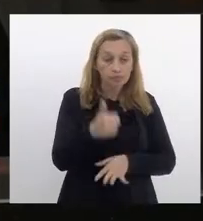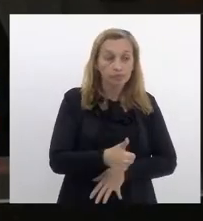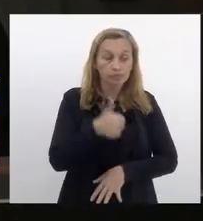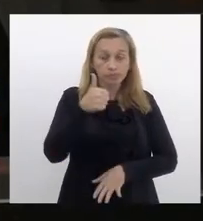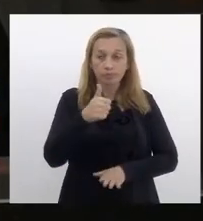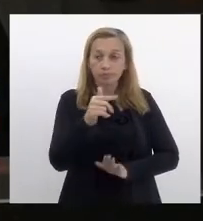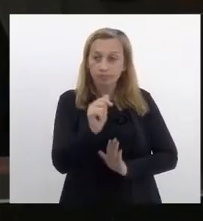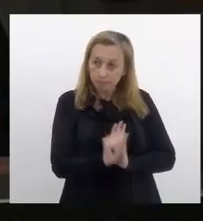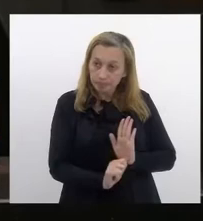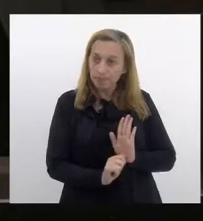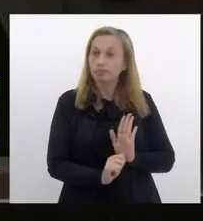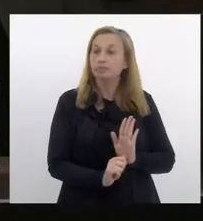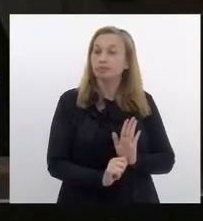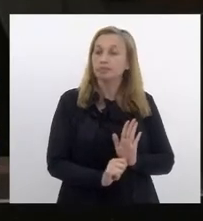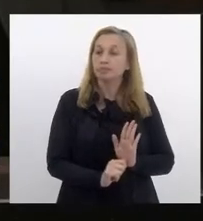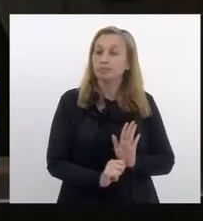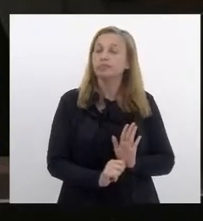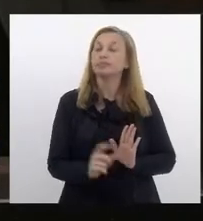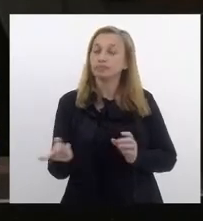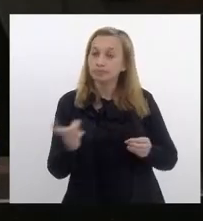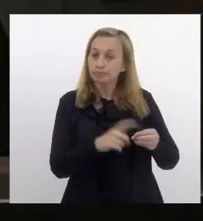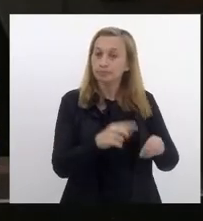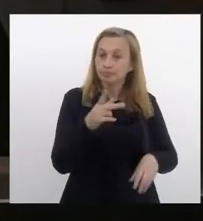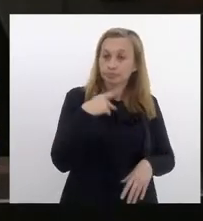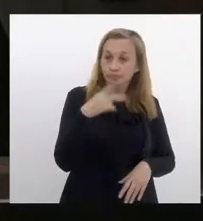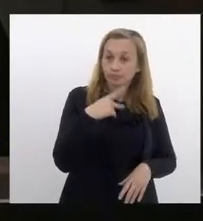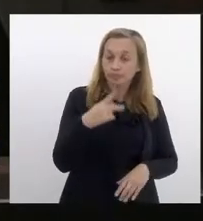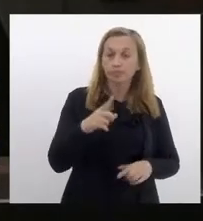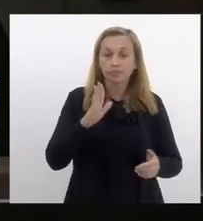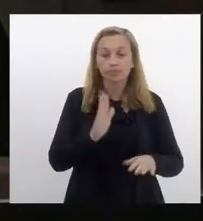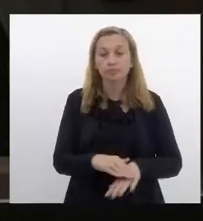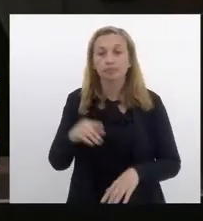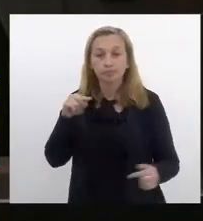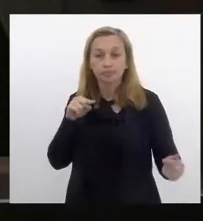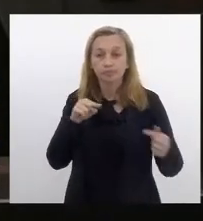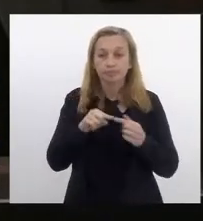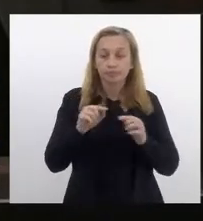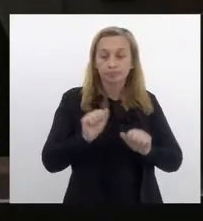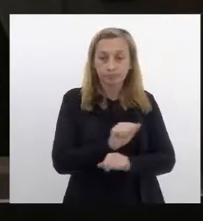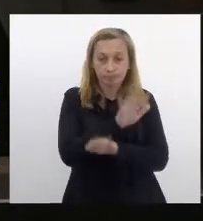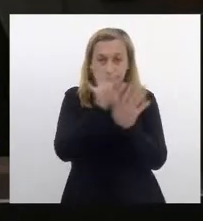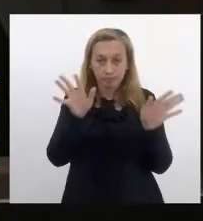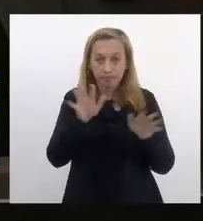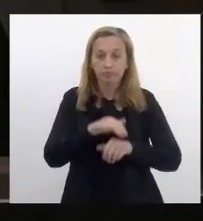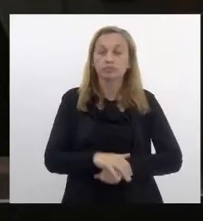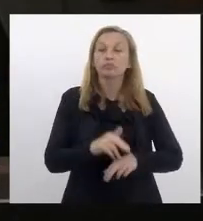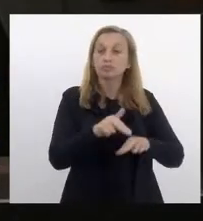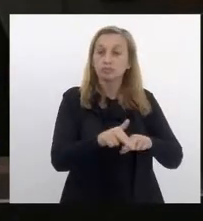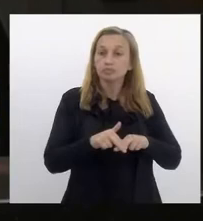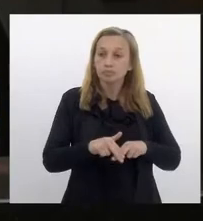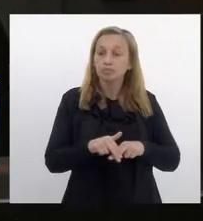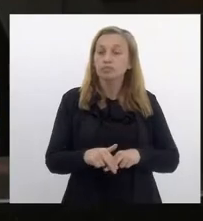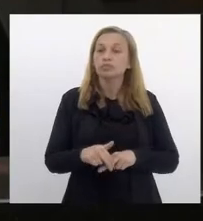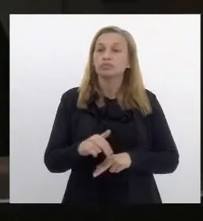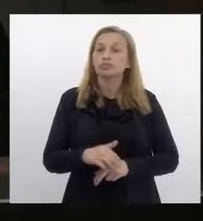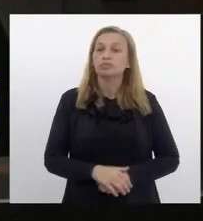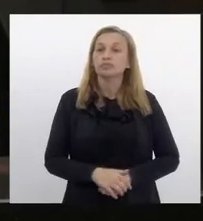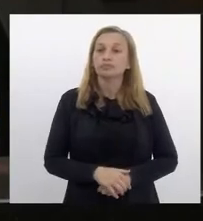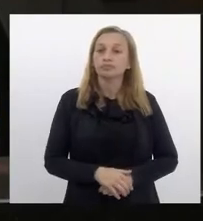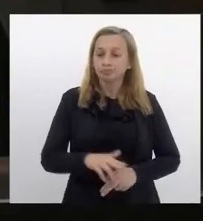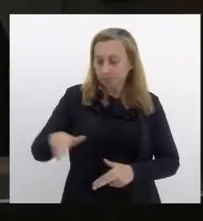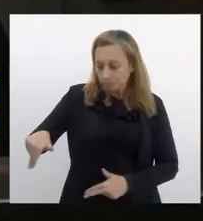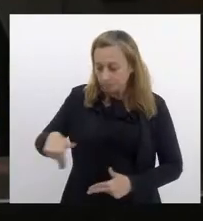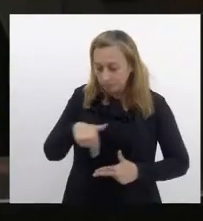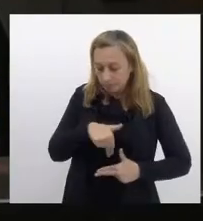redação, a que fique, volto a dizer, mais objetiva e mais clara. Por isso, fiz questão